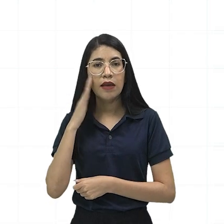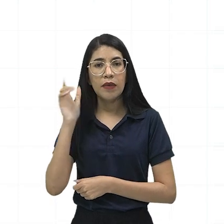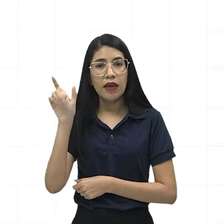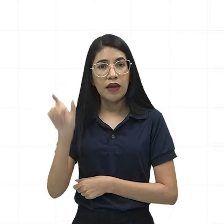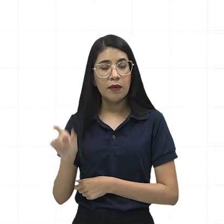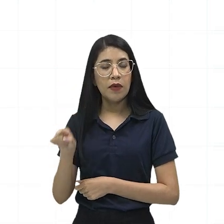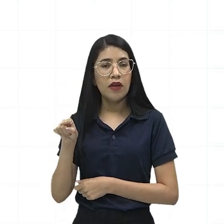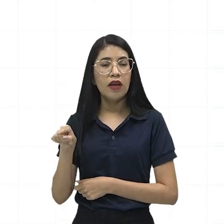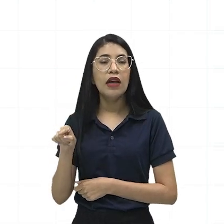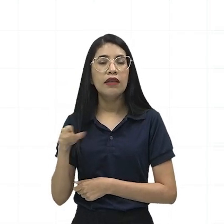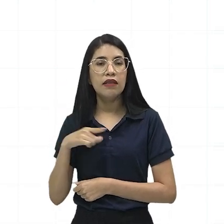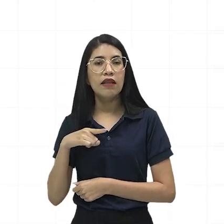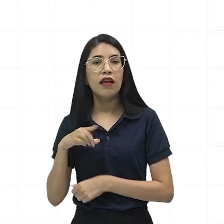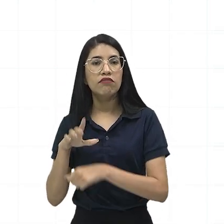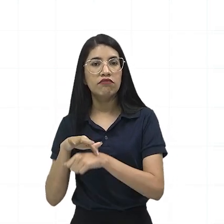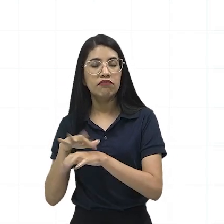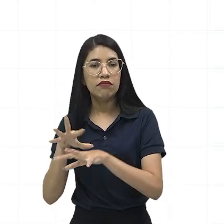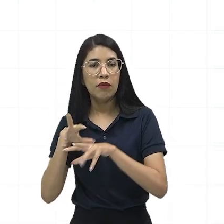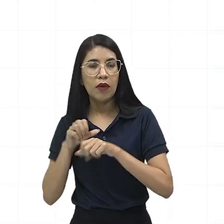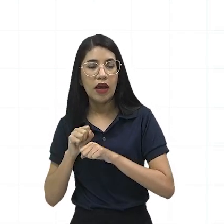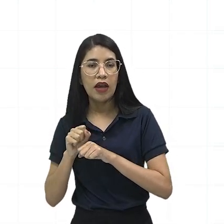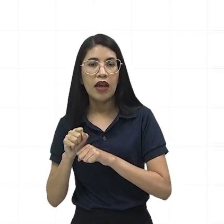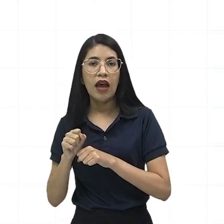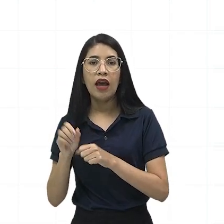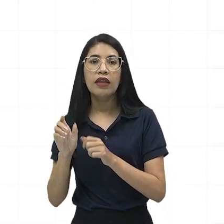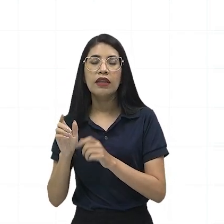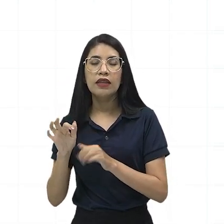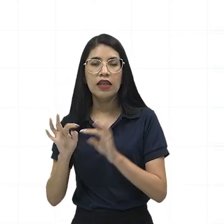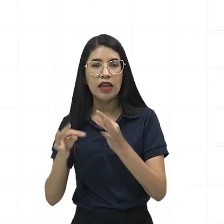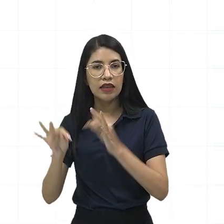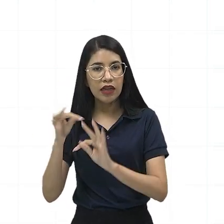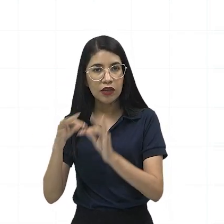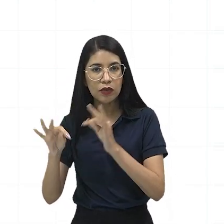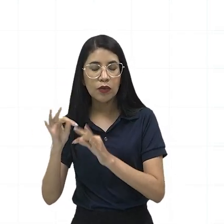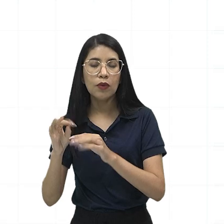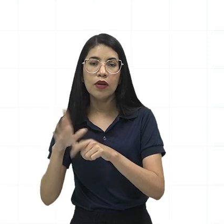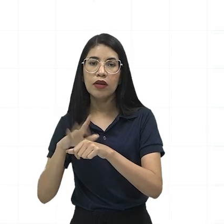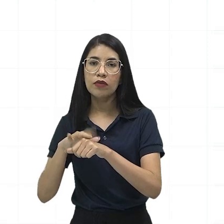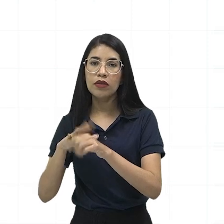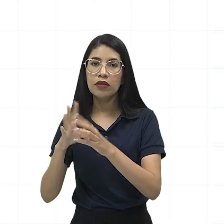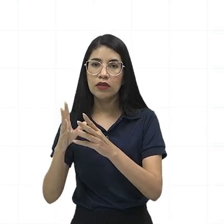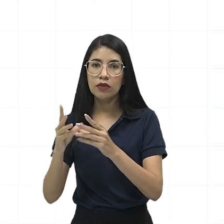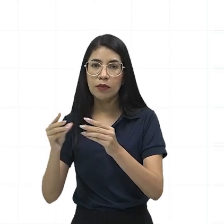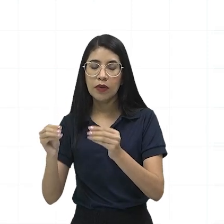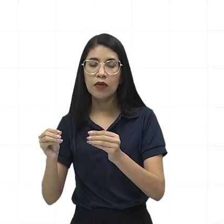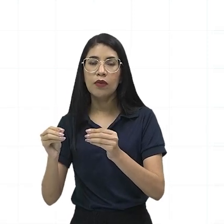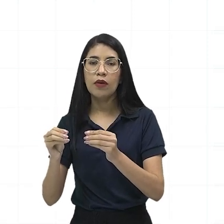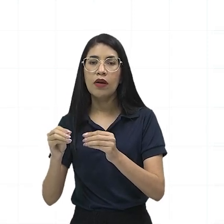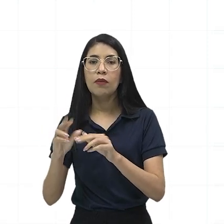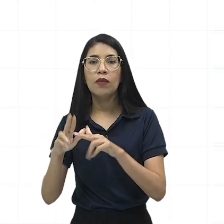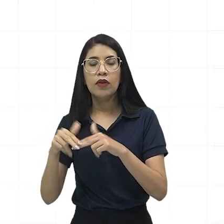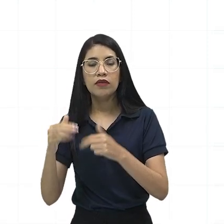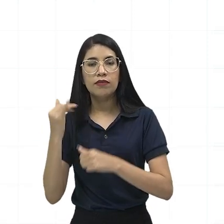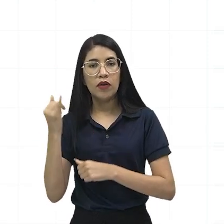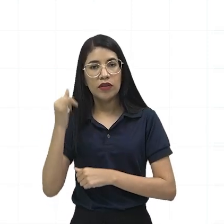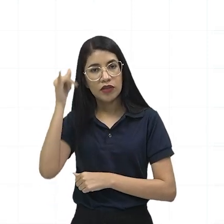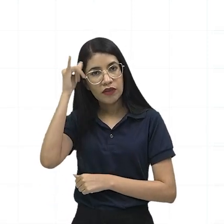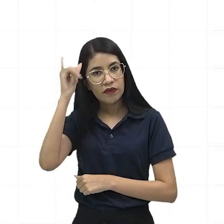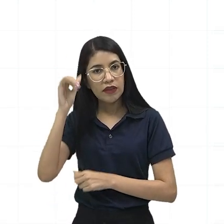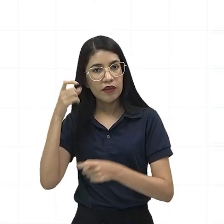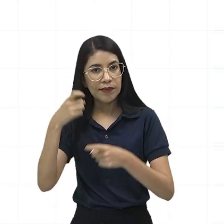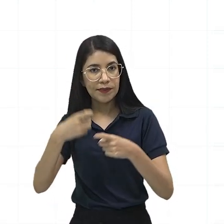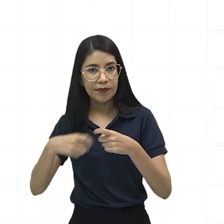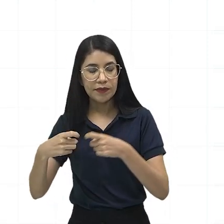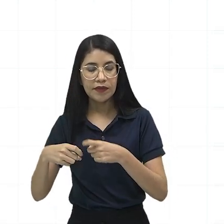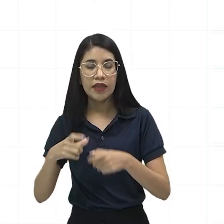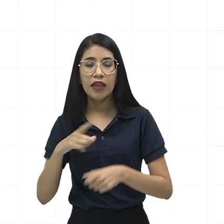está com gonorreia até que a pessoa esteja completamente tratada é importante. A gonorreia